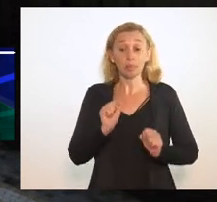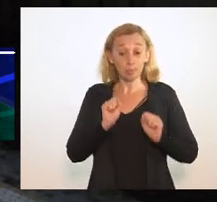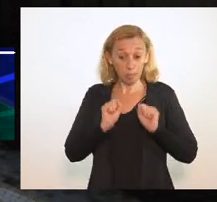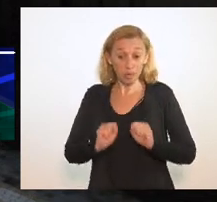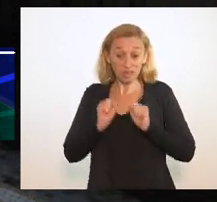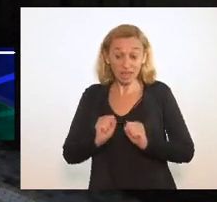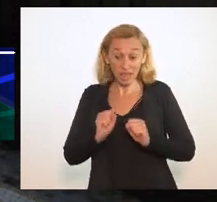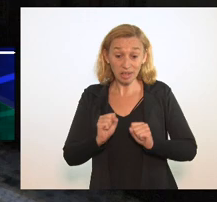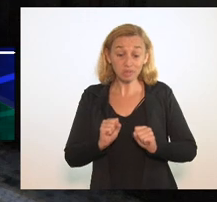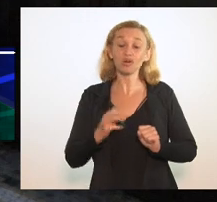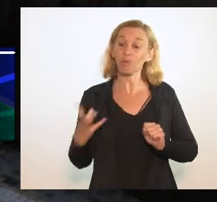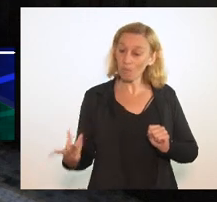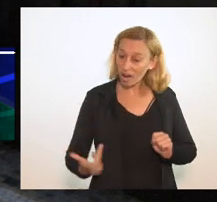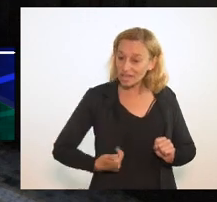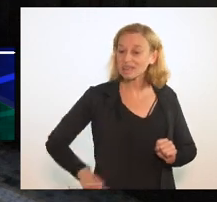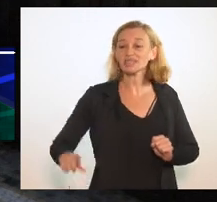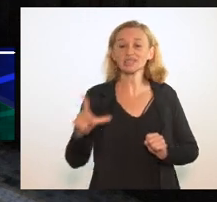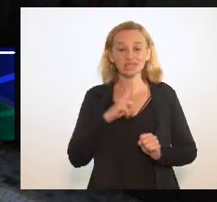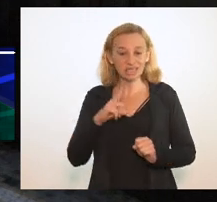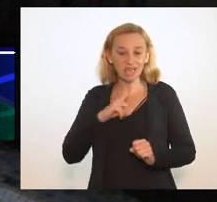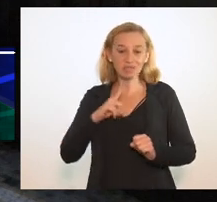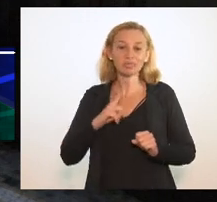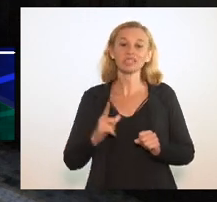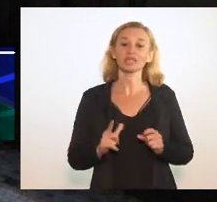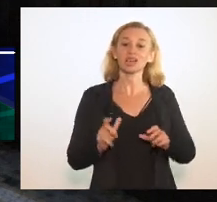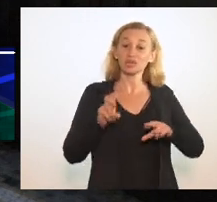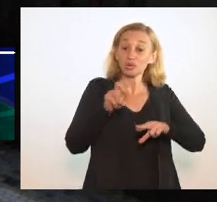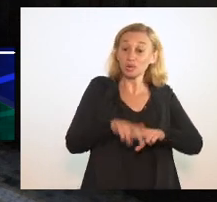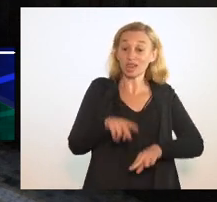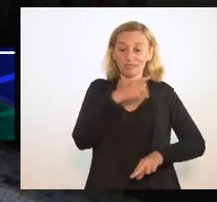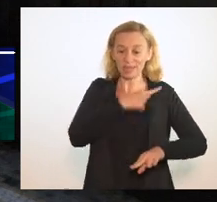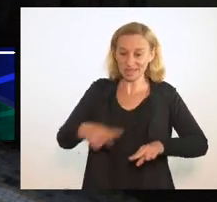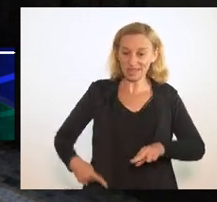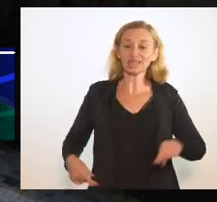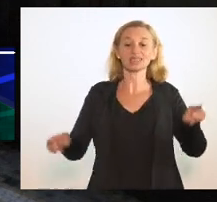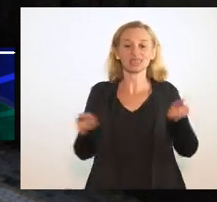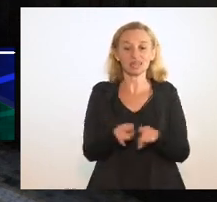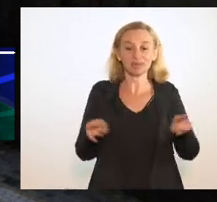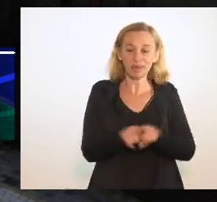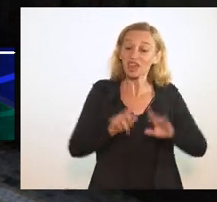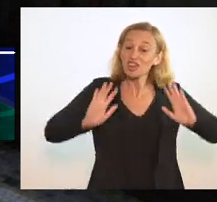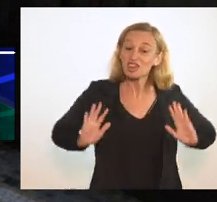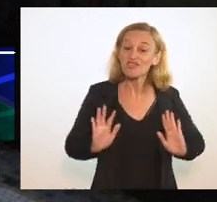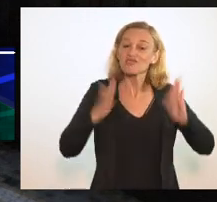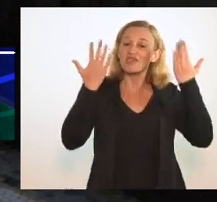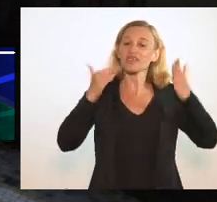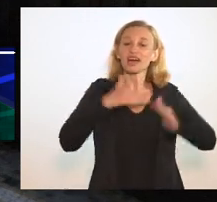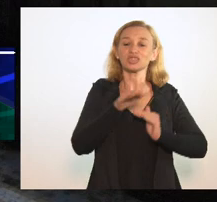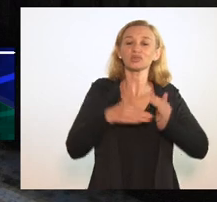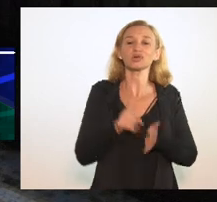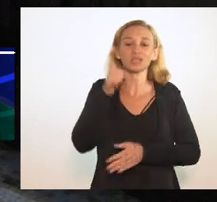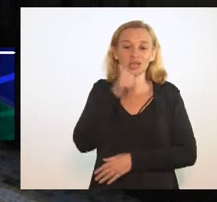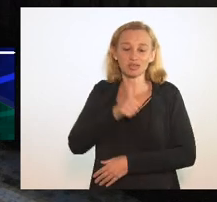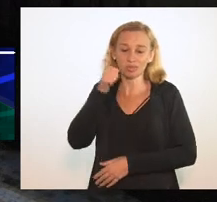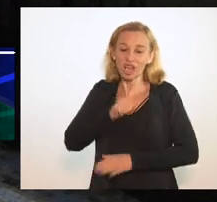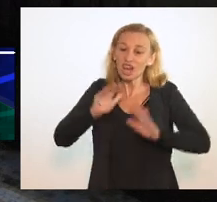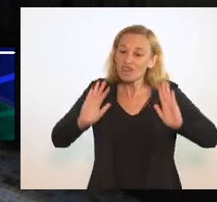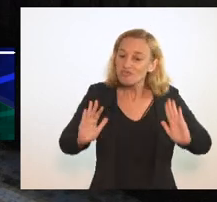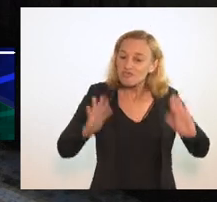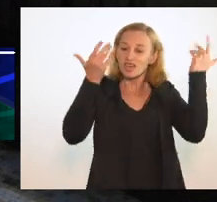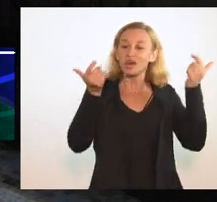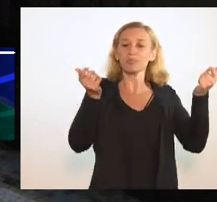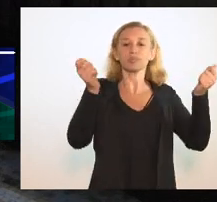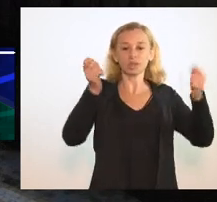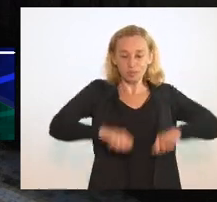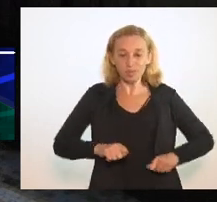temos qualidades para estar nesses lugares. Então, viva a todas as mulheres, viva a